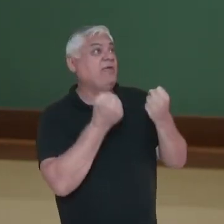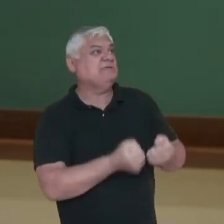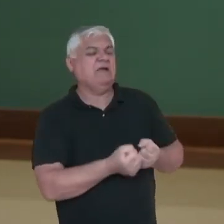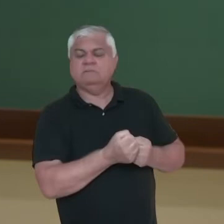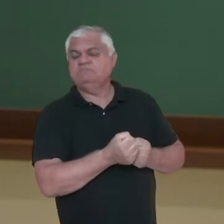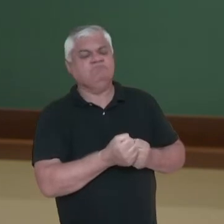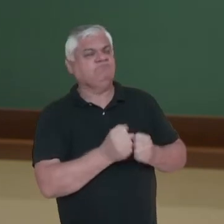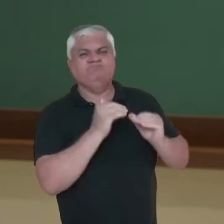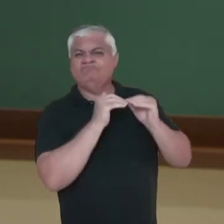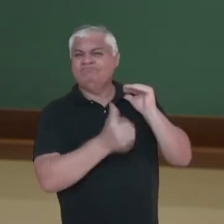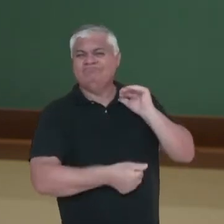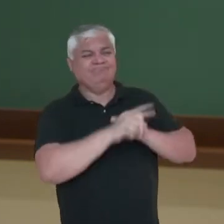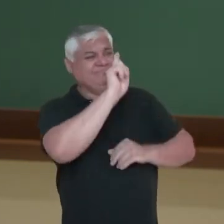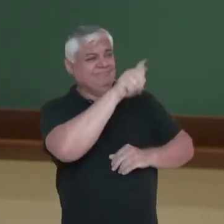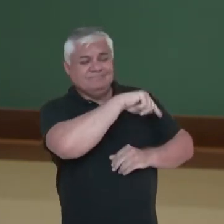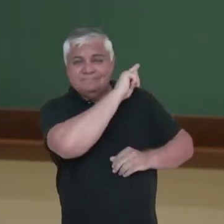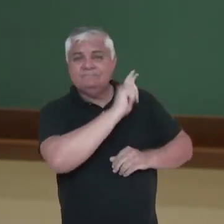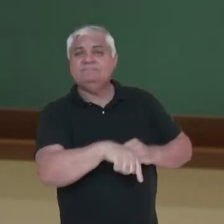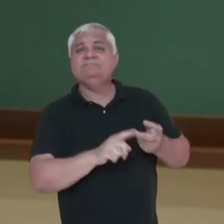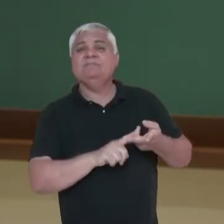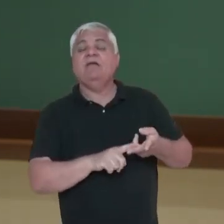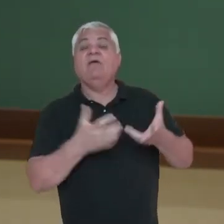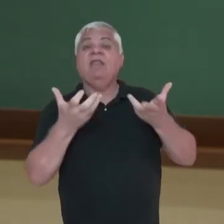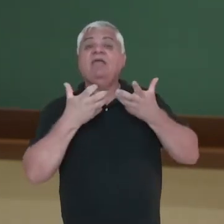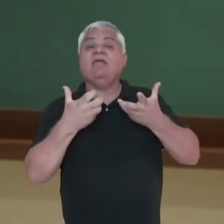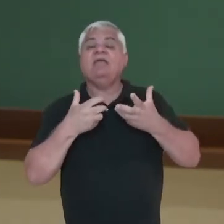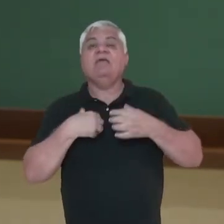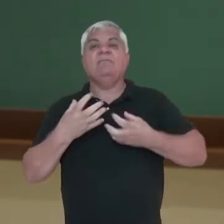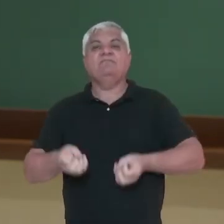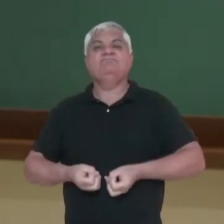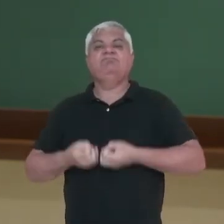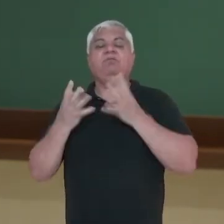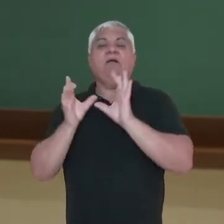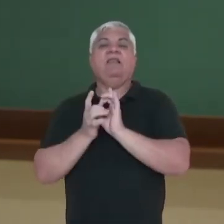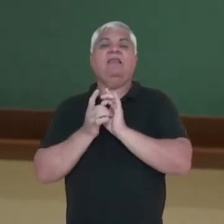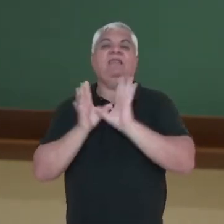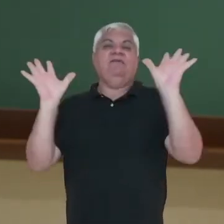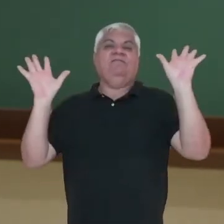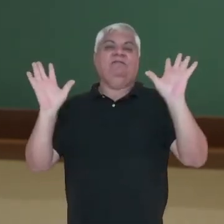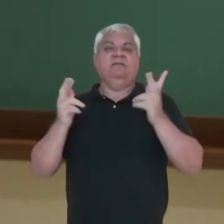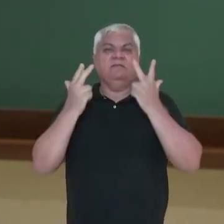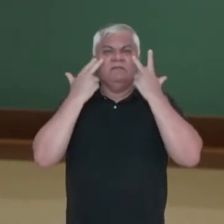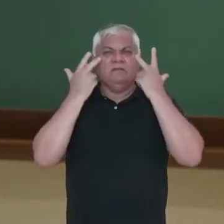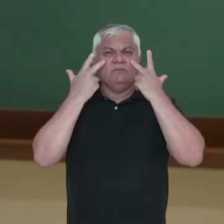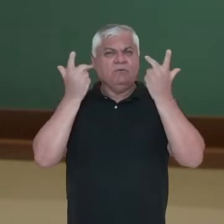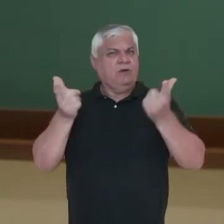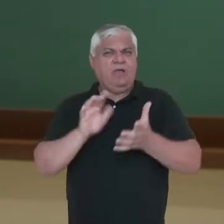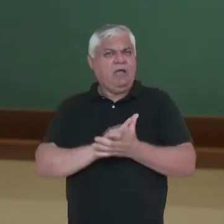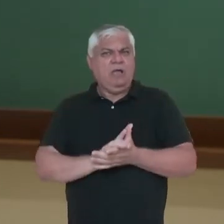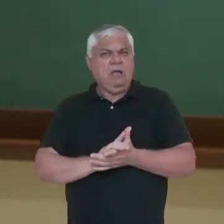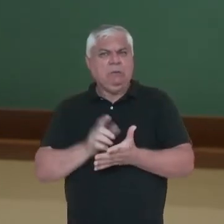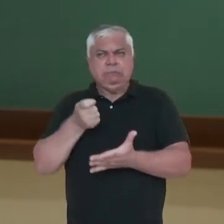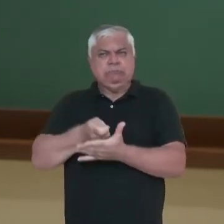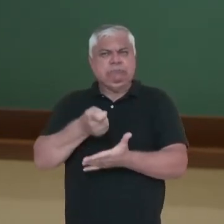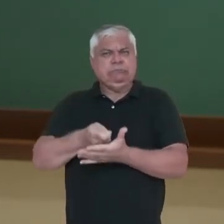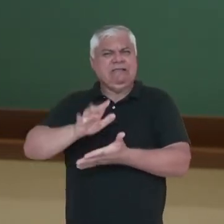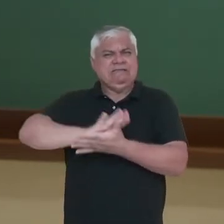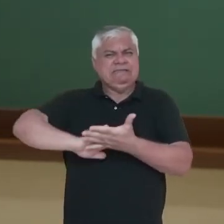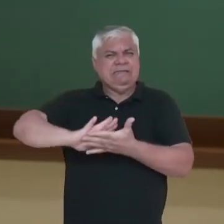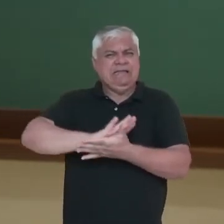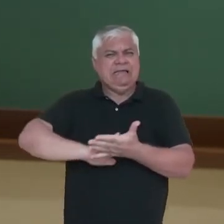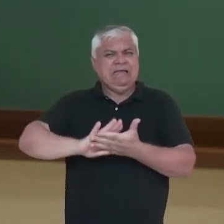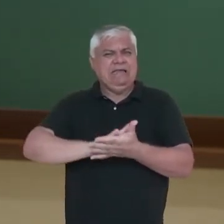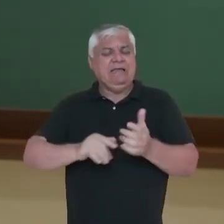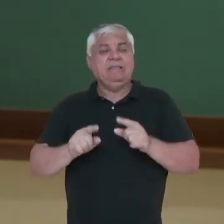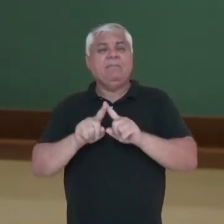ele acho que articula uma coisa interpretada por tudo e ele queria uma livre expressão que fosse uma coisa espontânea que não fosse uma coisa forçada não previmente